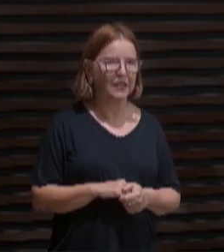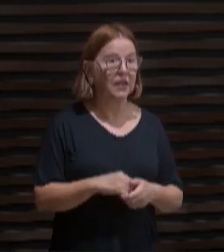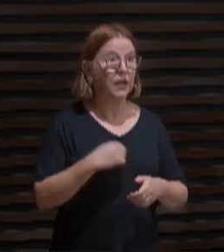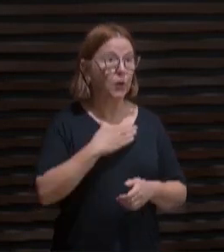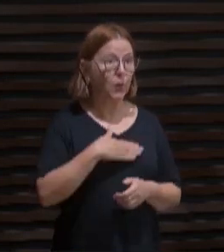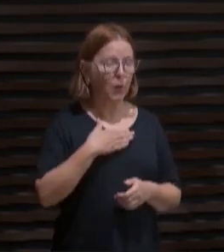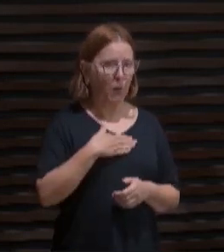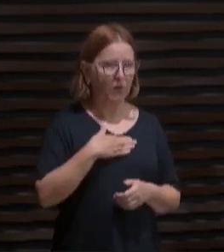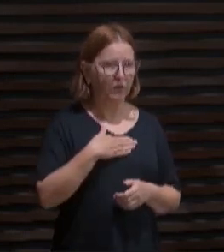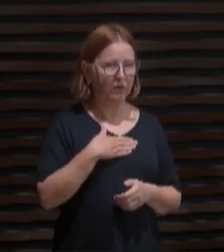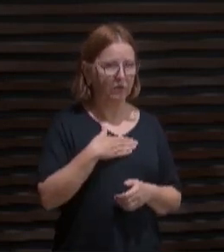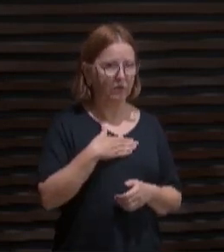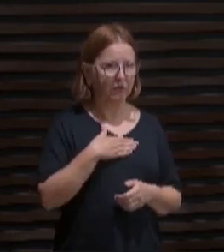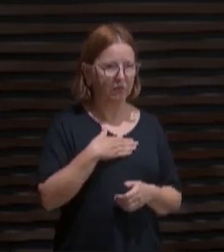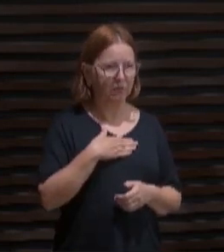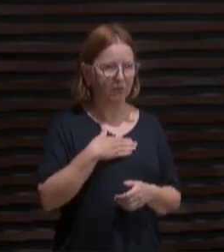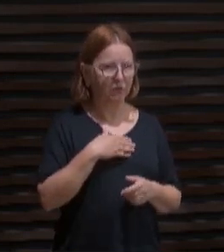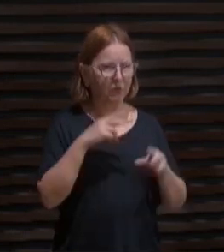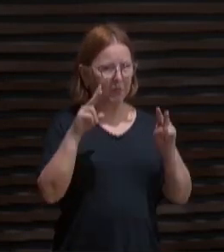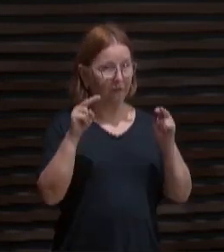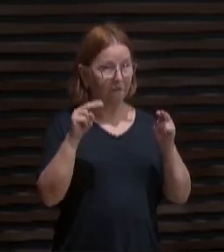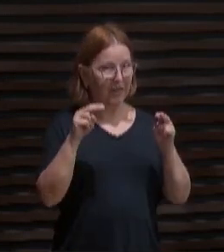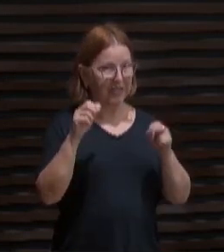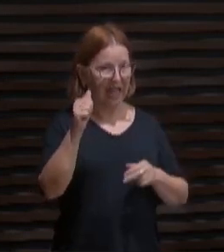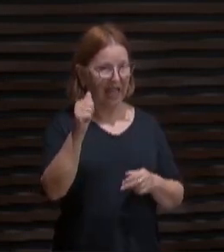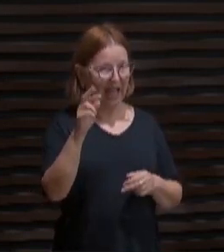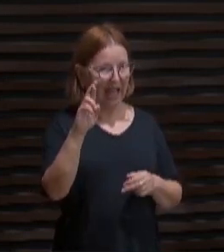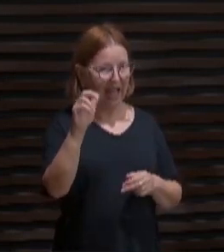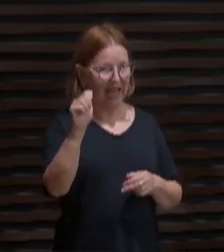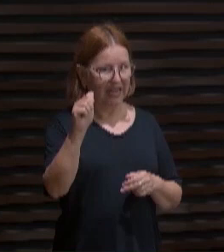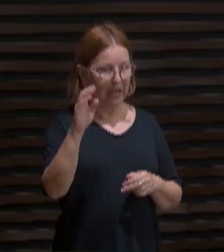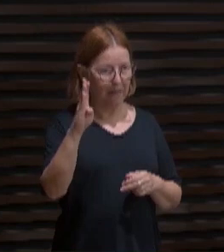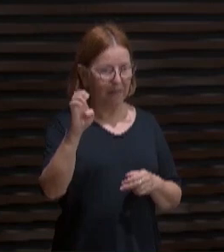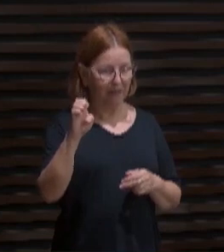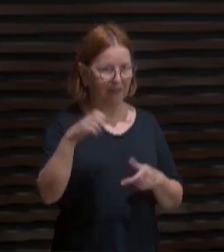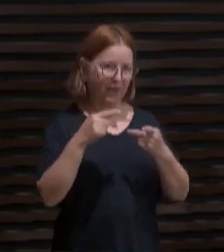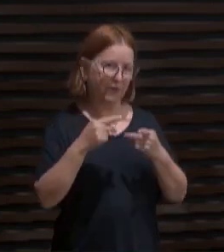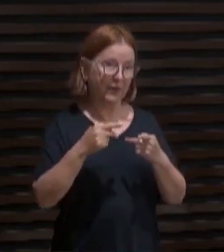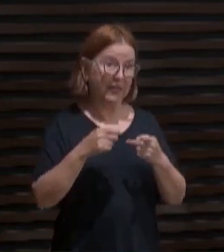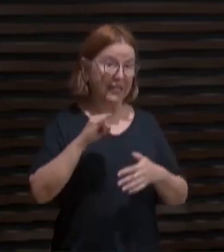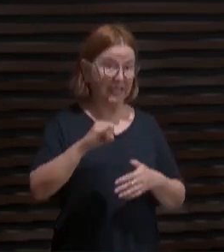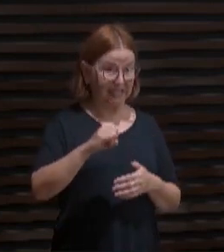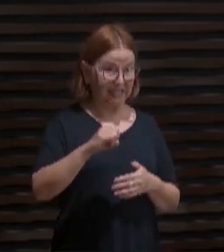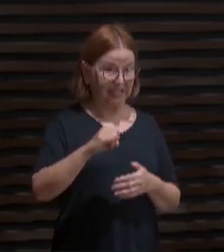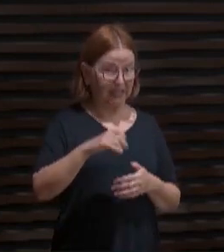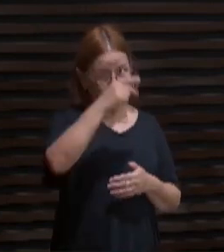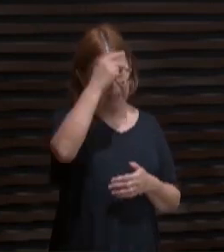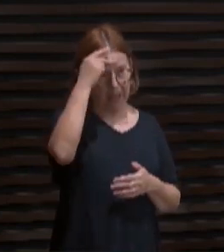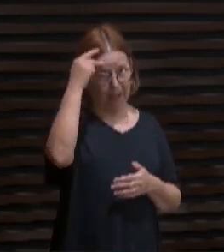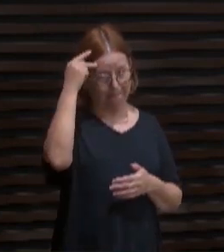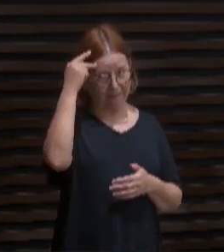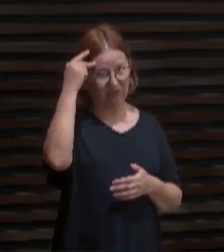um provérbio árabe que diz, se alguém me engana pela primeira vez, a culpa é